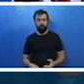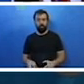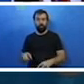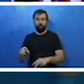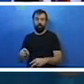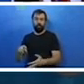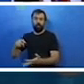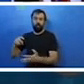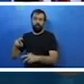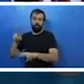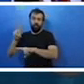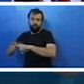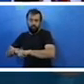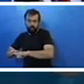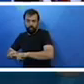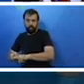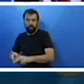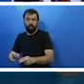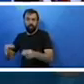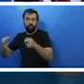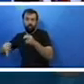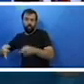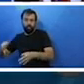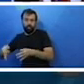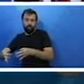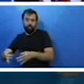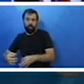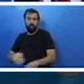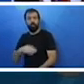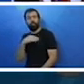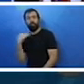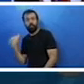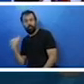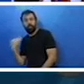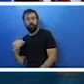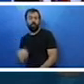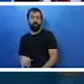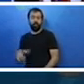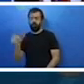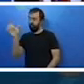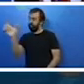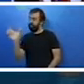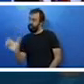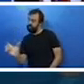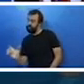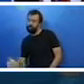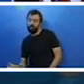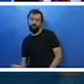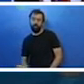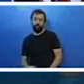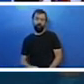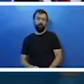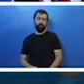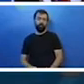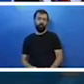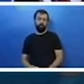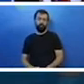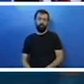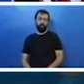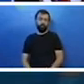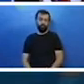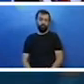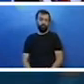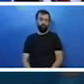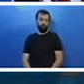Prisão, julgamento, condenação, morte na forca. Foi a consequência dessa tentativa de